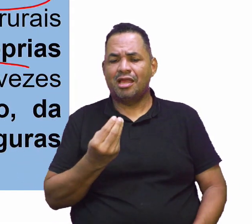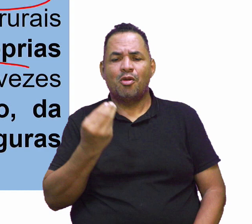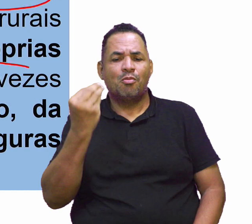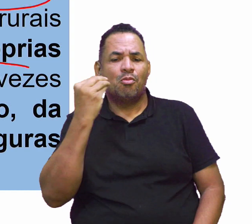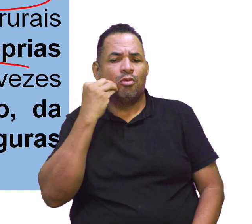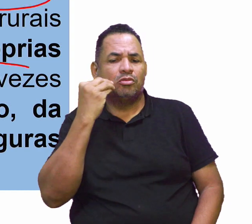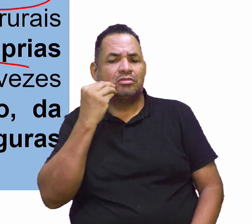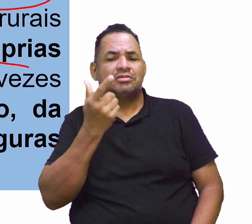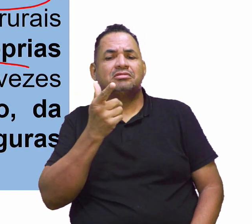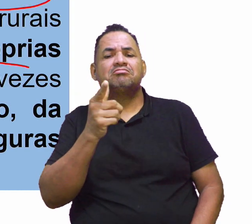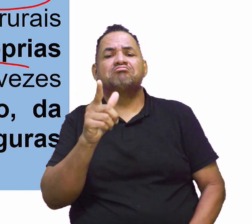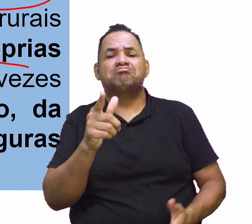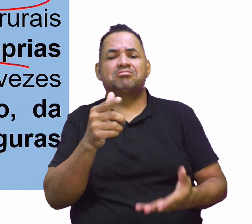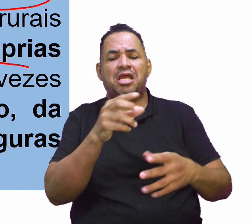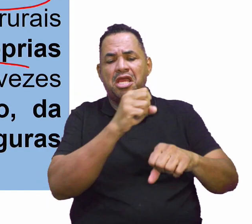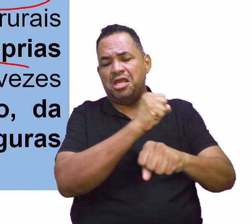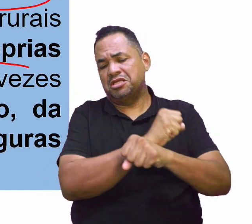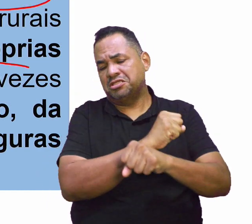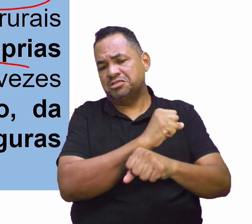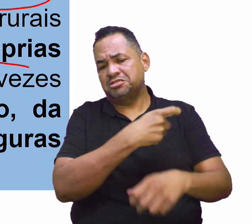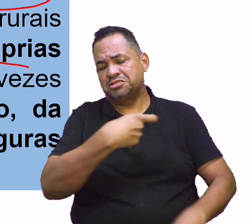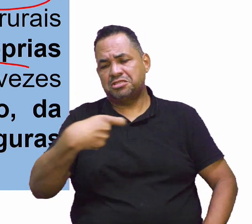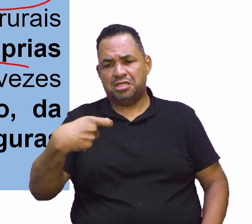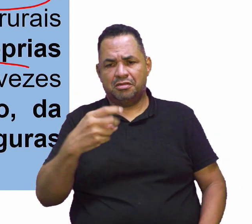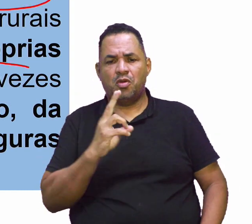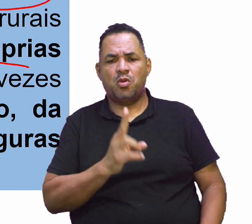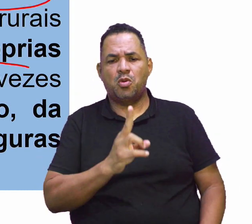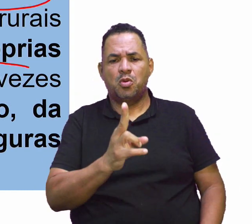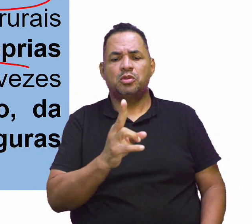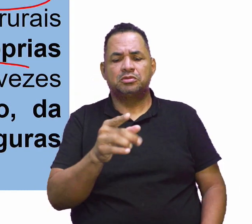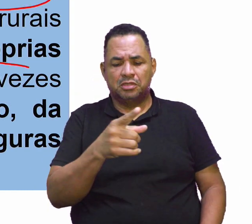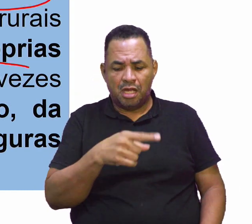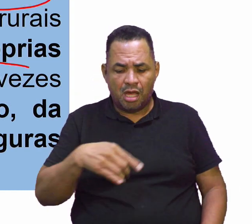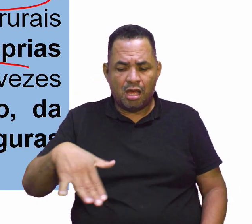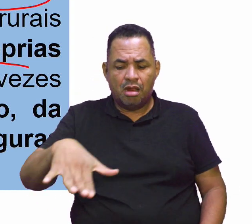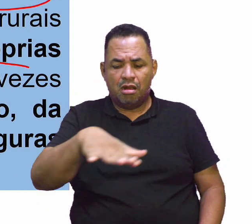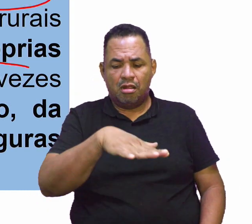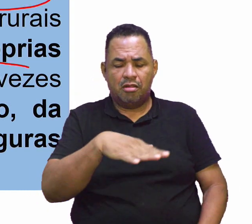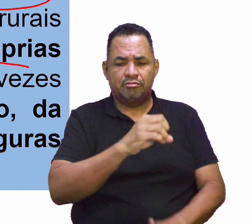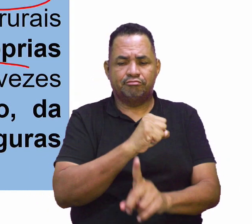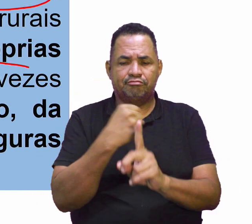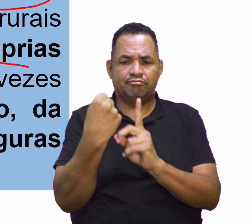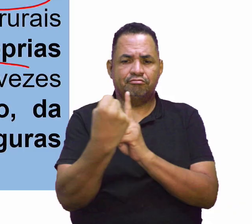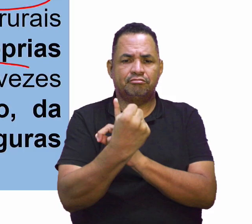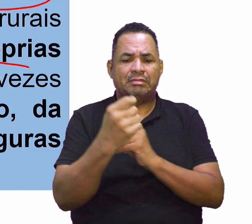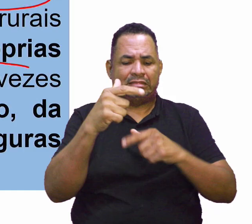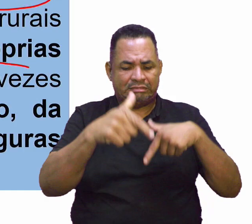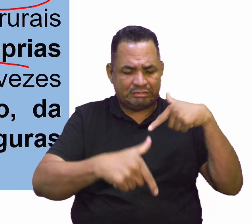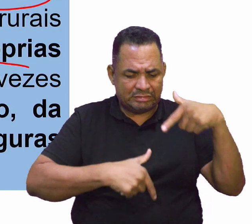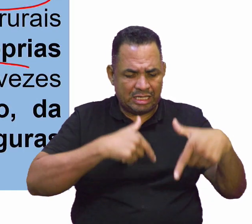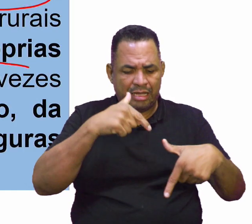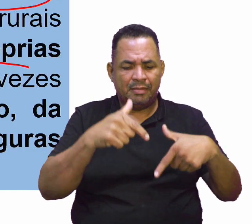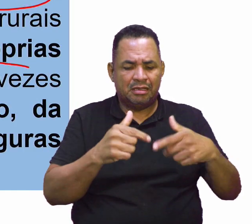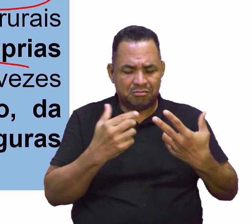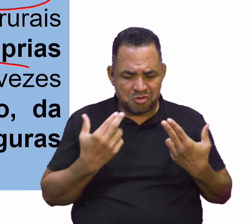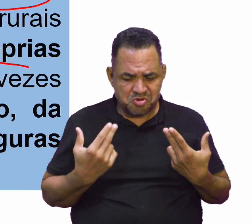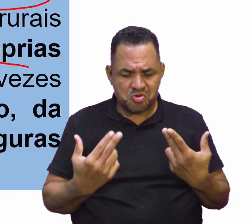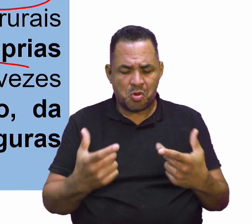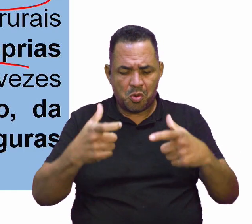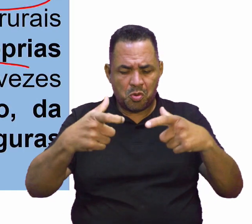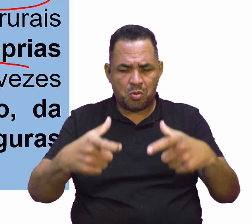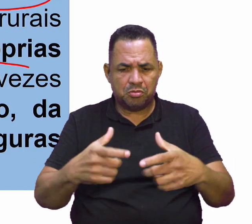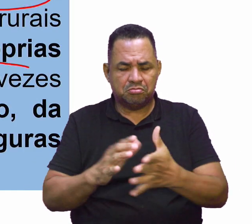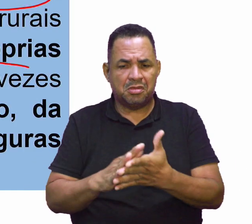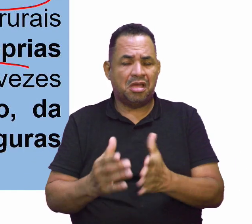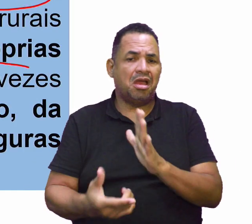ex-escravo. Então, ele vai continuar na sociedade, muitas vezes trabalhando no mesmo lugar de onde ele era